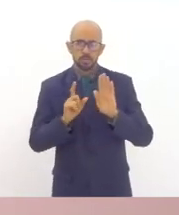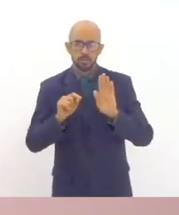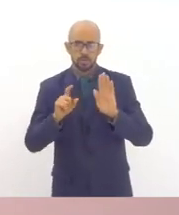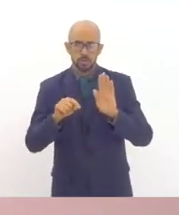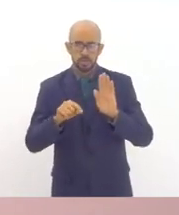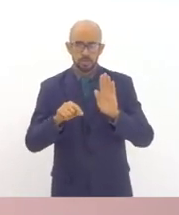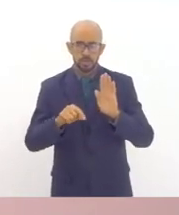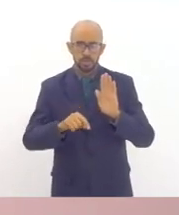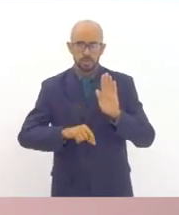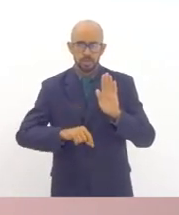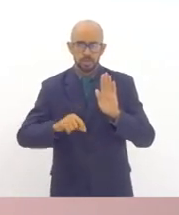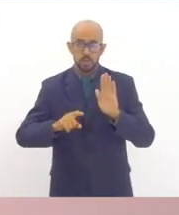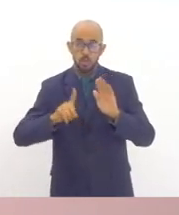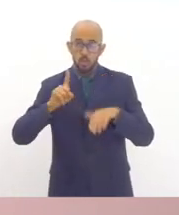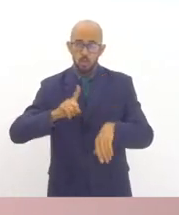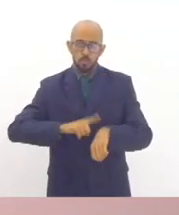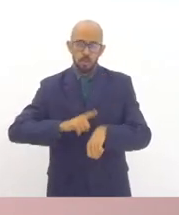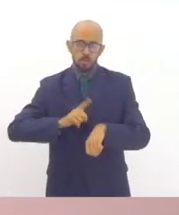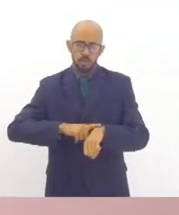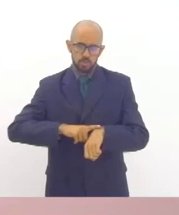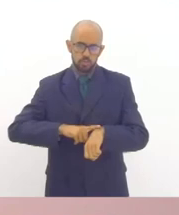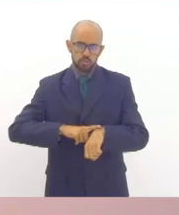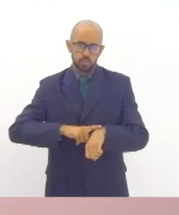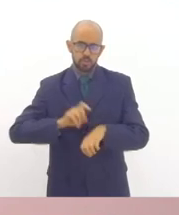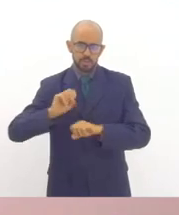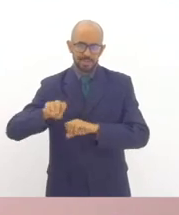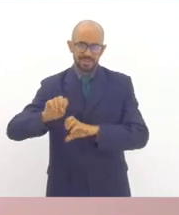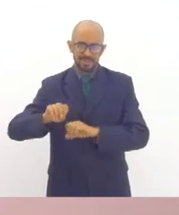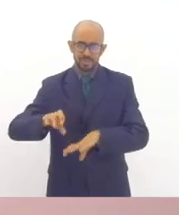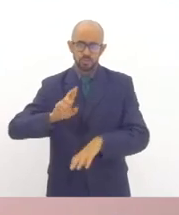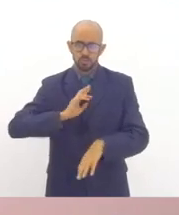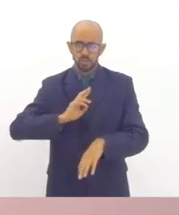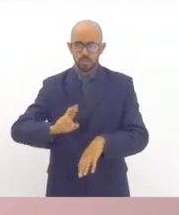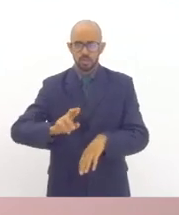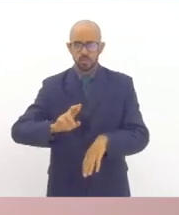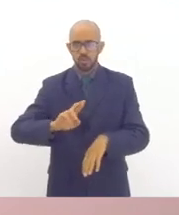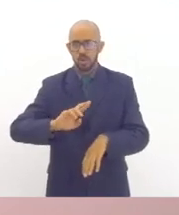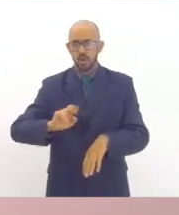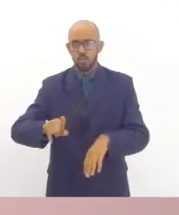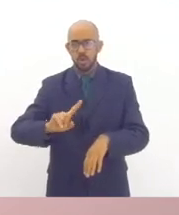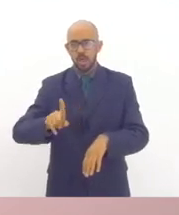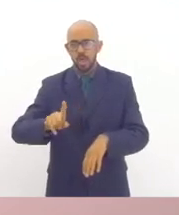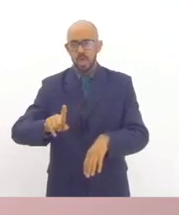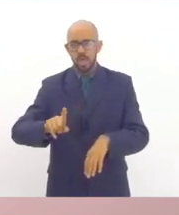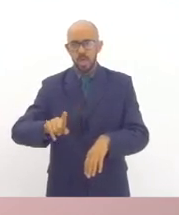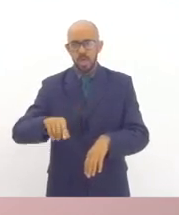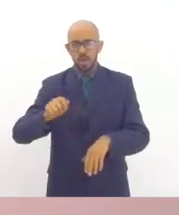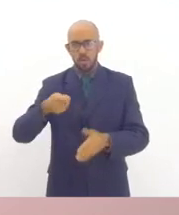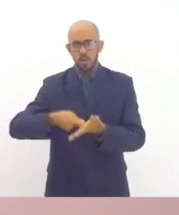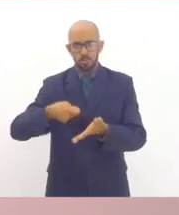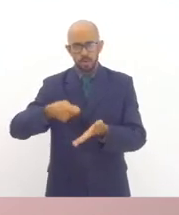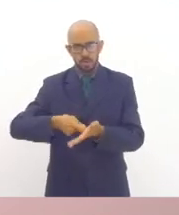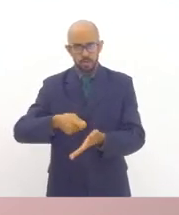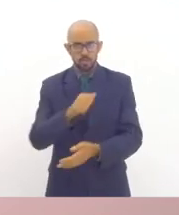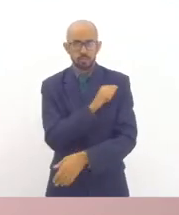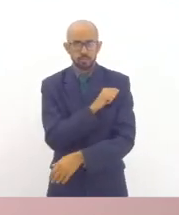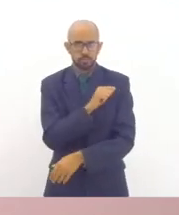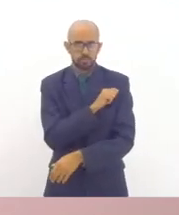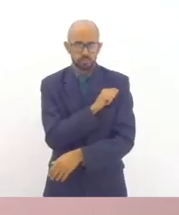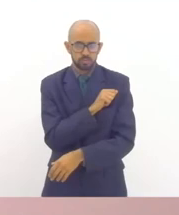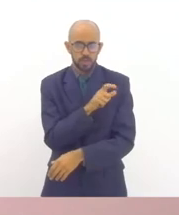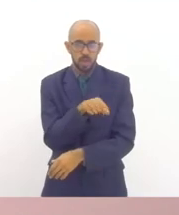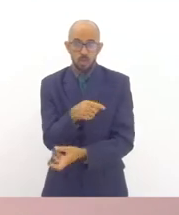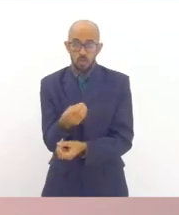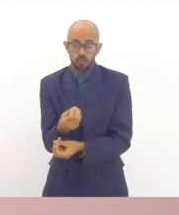esse 1 tempo de ensino religioso, que não é obrigatório para o aluno, é a oferta que é